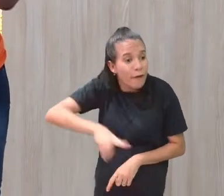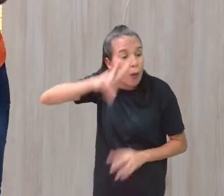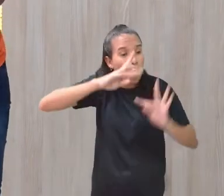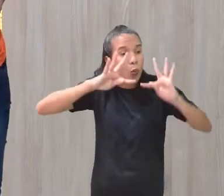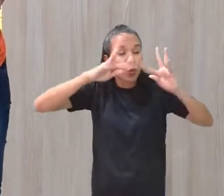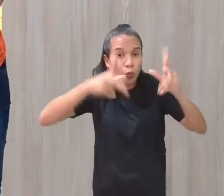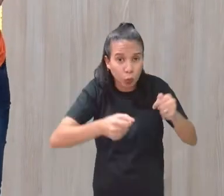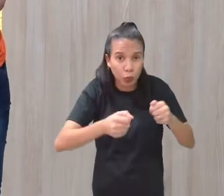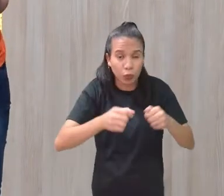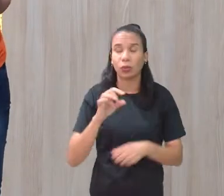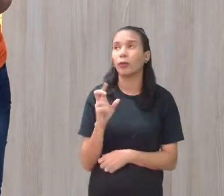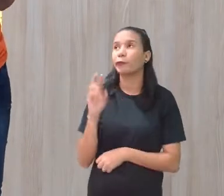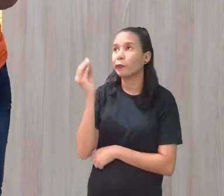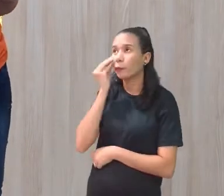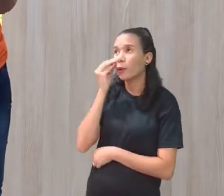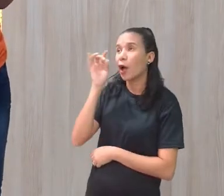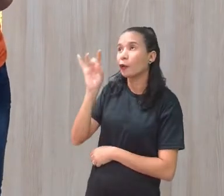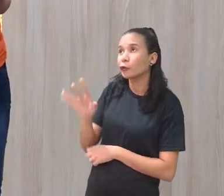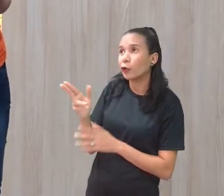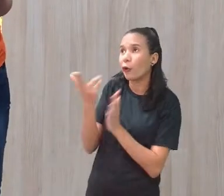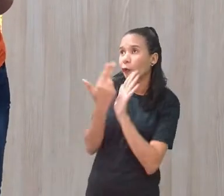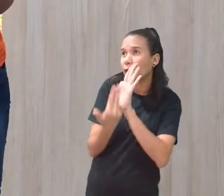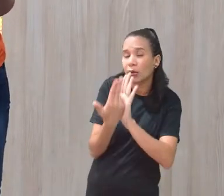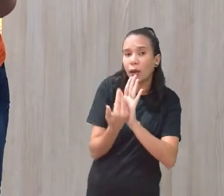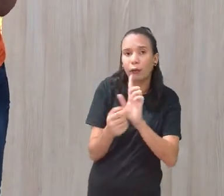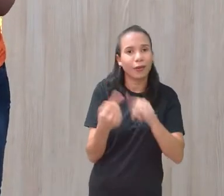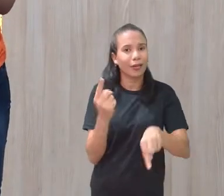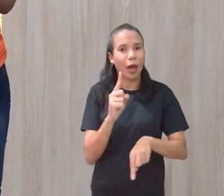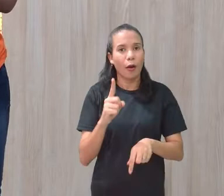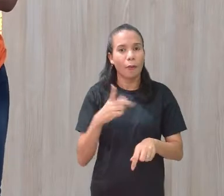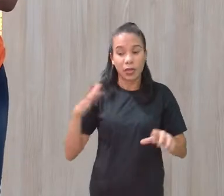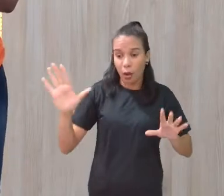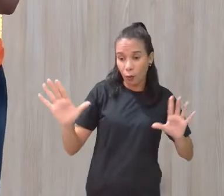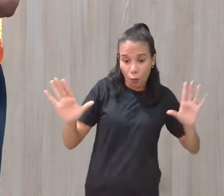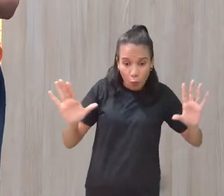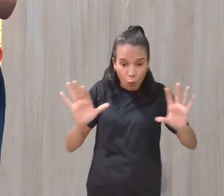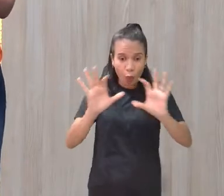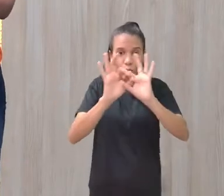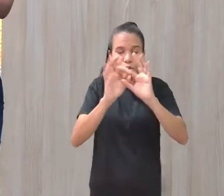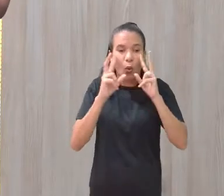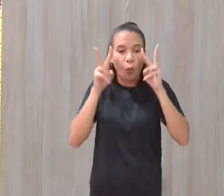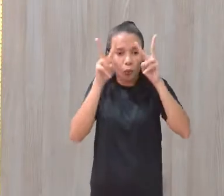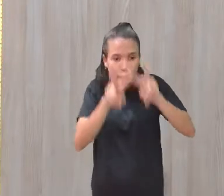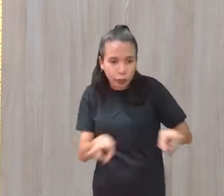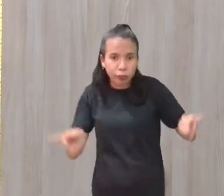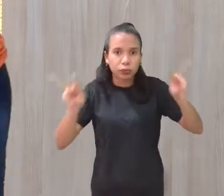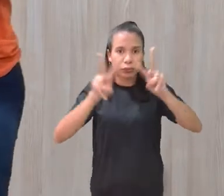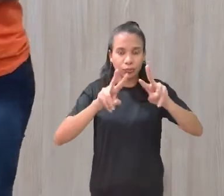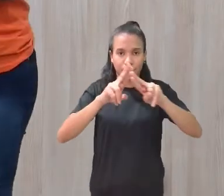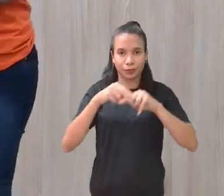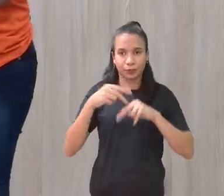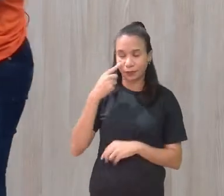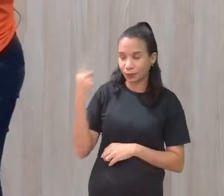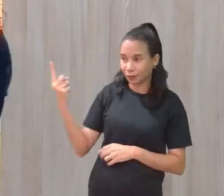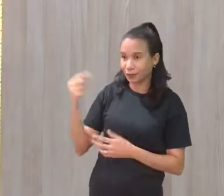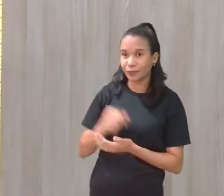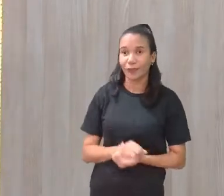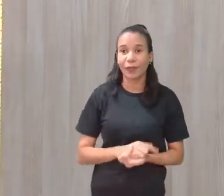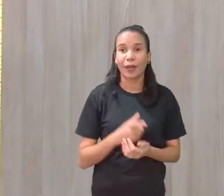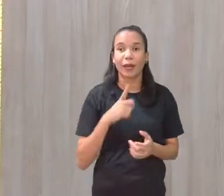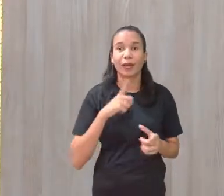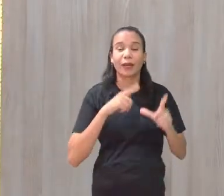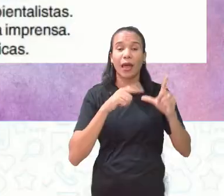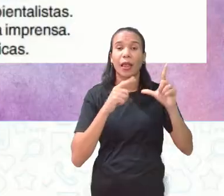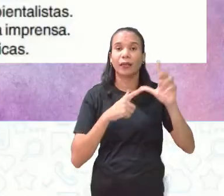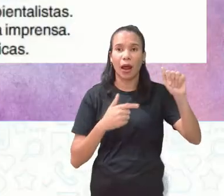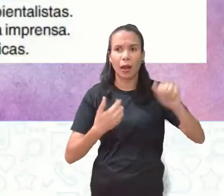observar somente a parte não escrita, não verbal? Não. Você precisa observar as duas em conjunto. Então, voltando para a questão, a gente tem aqui,